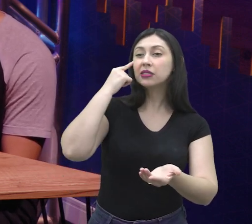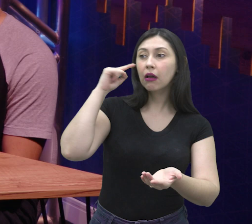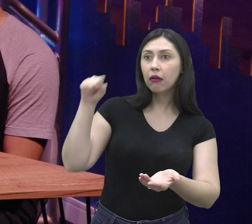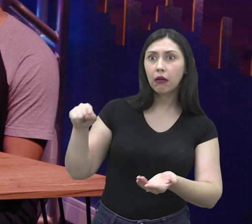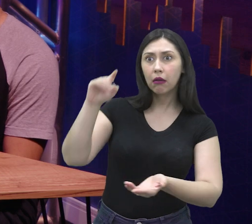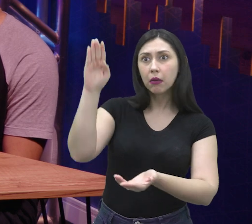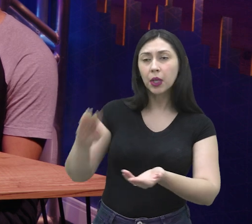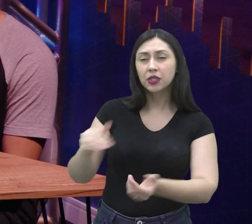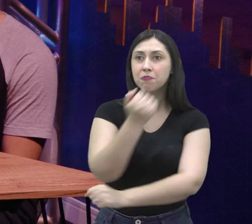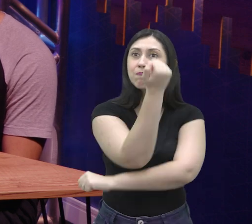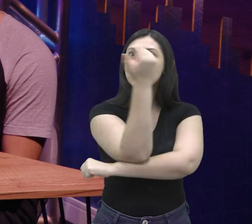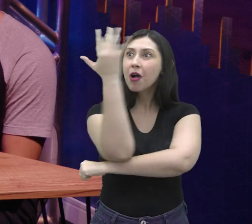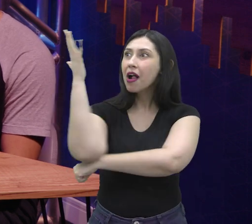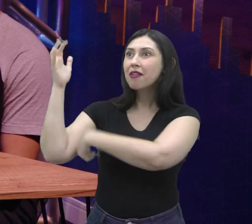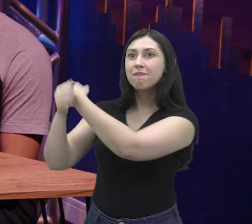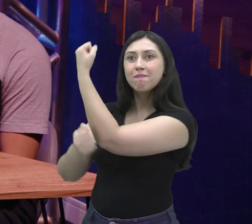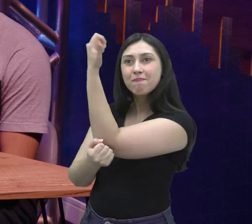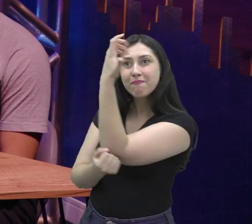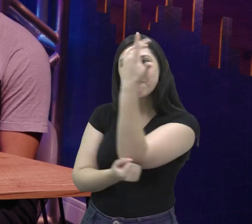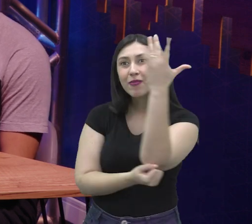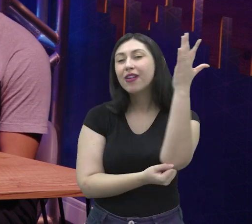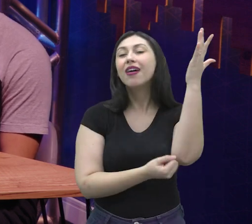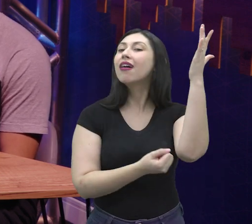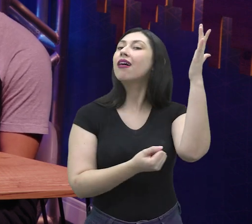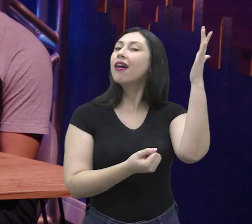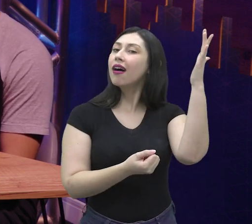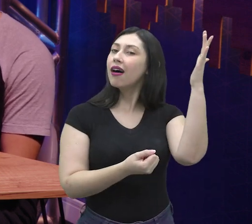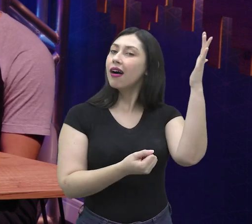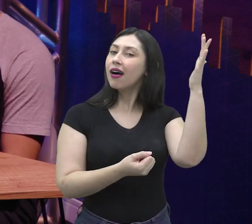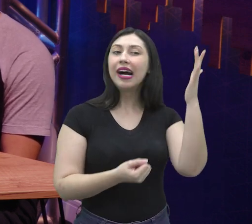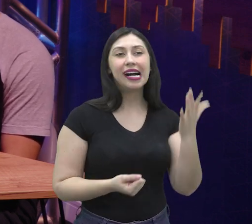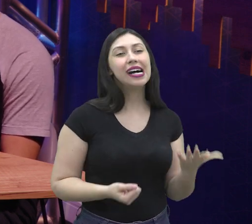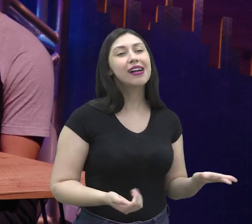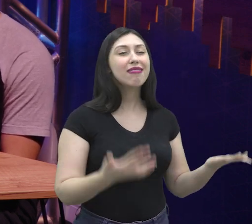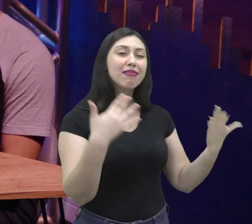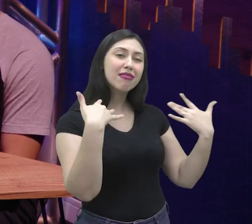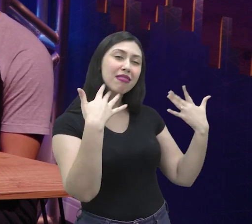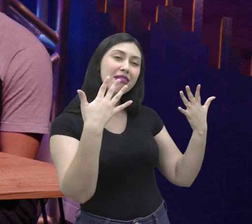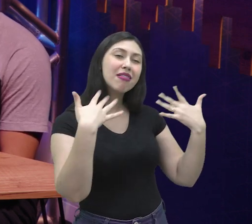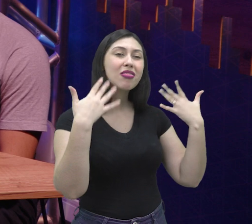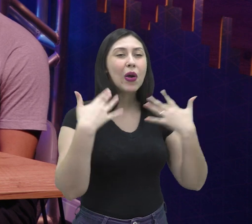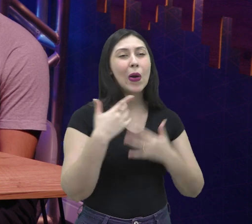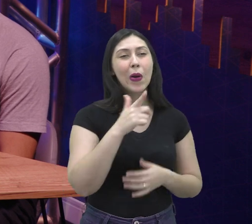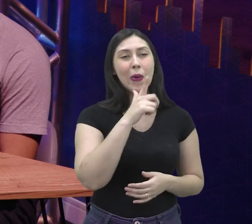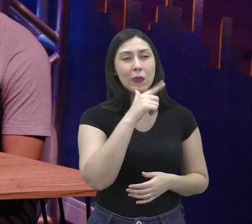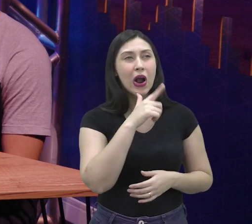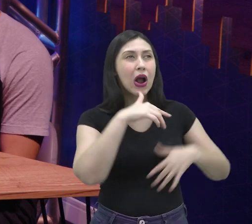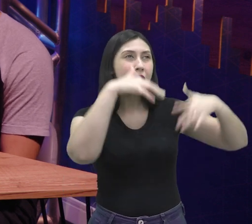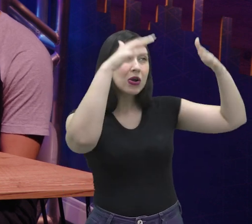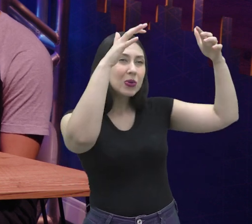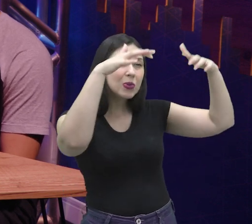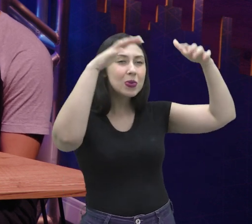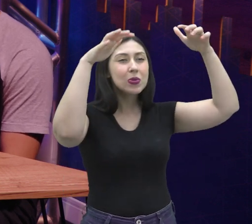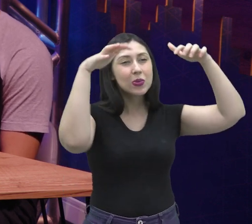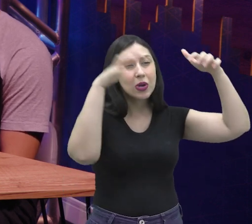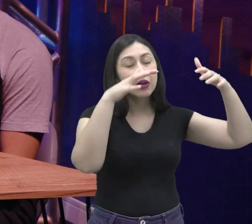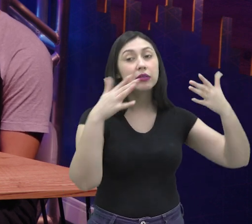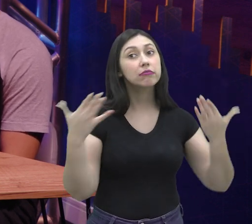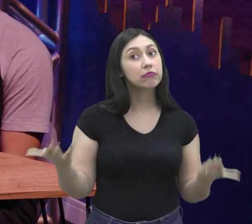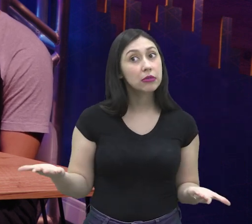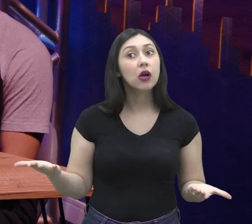país de natureza, né? É o país que é da Amazônia, país tropical, é o país não tropical, né?